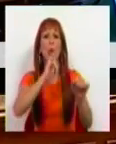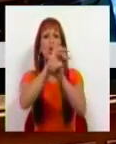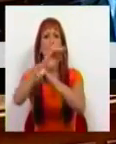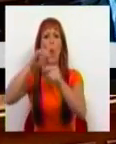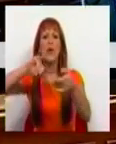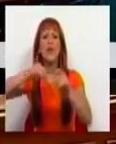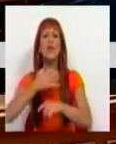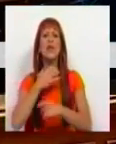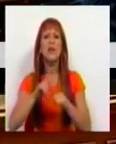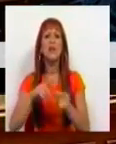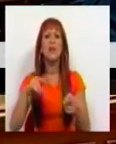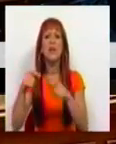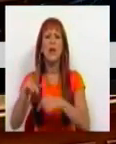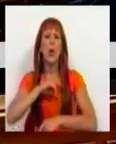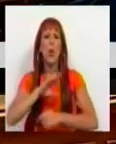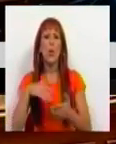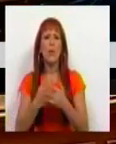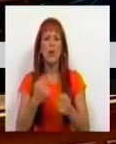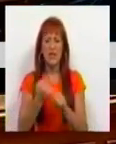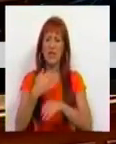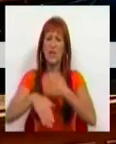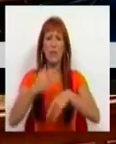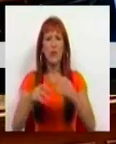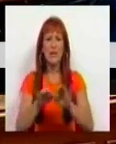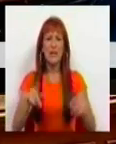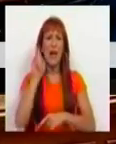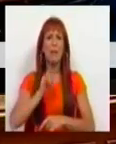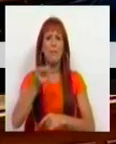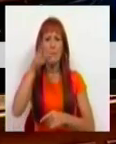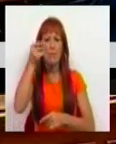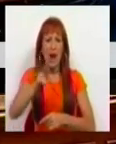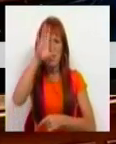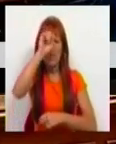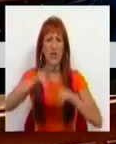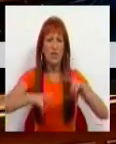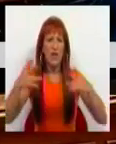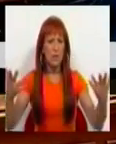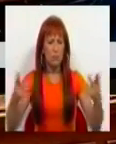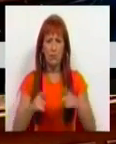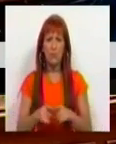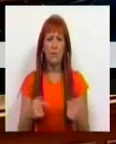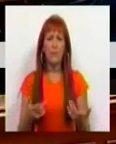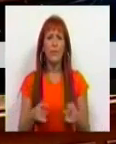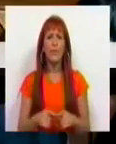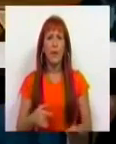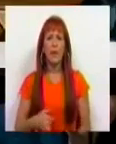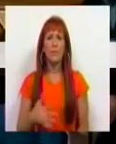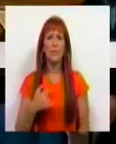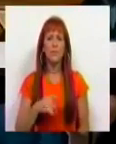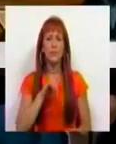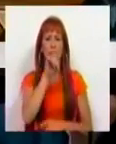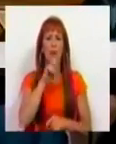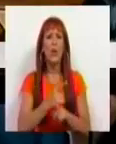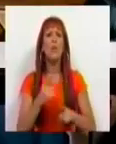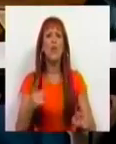Isto foi tipo um prémio de desempenho enquanto Ministra das Finanças. Portanto, gostaria, a questão